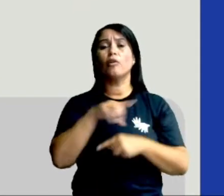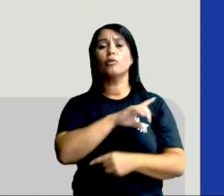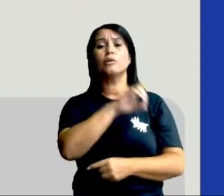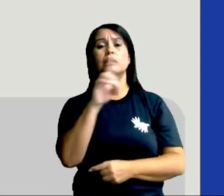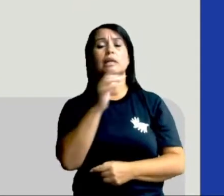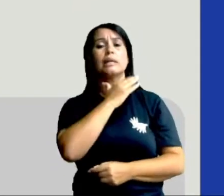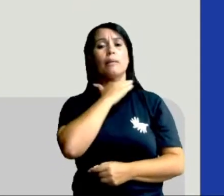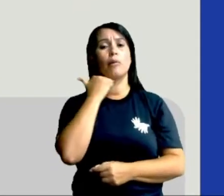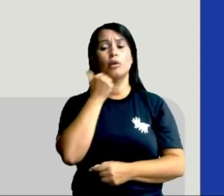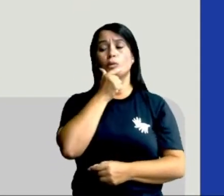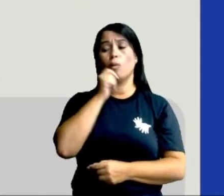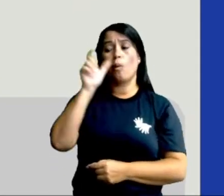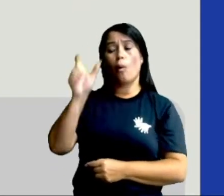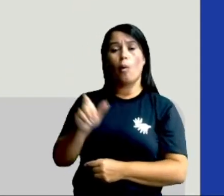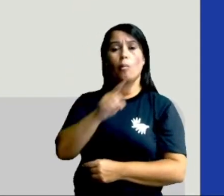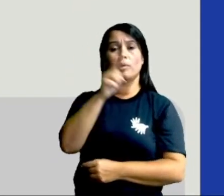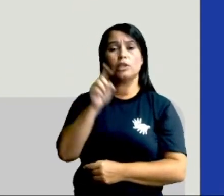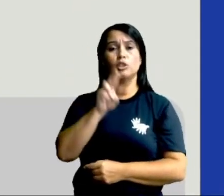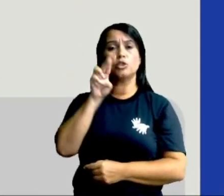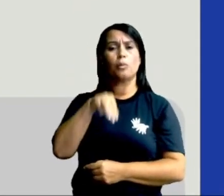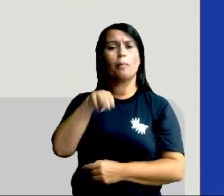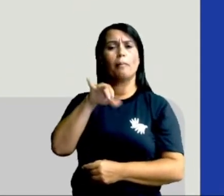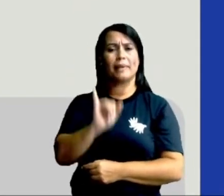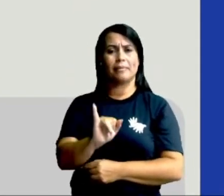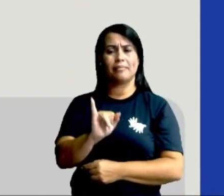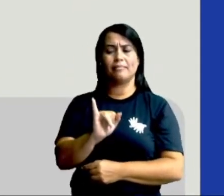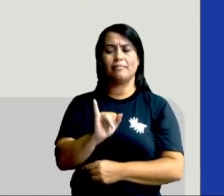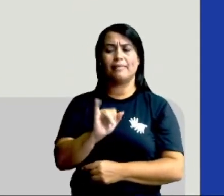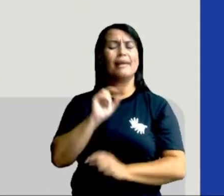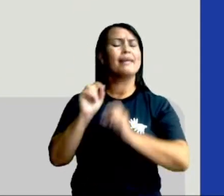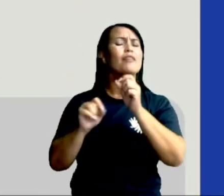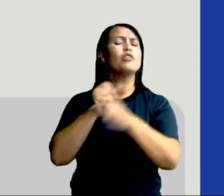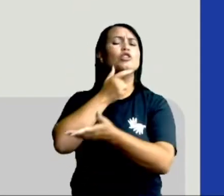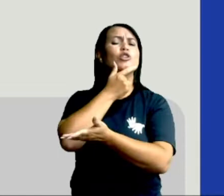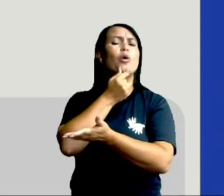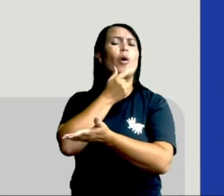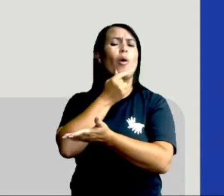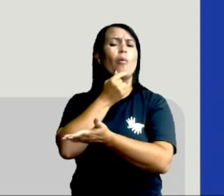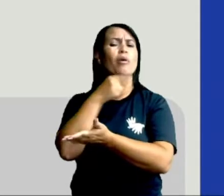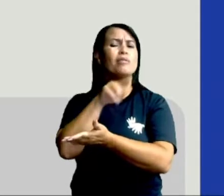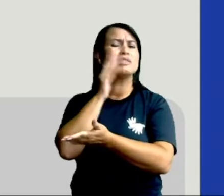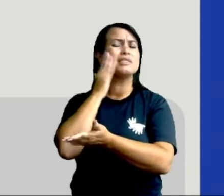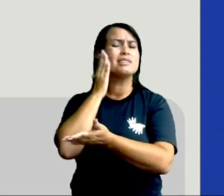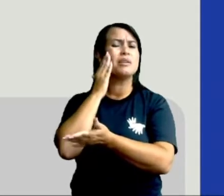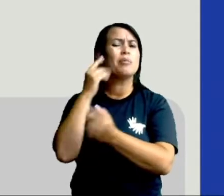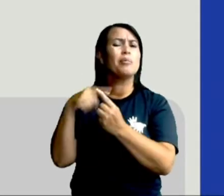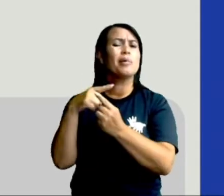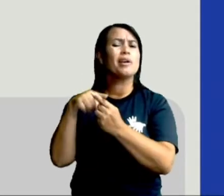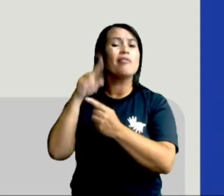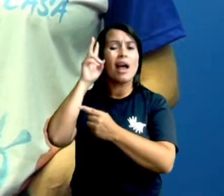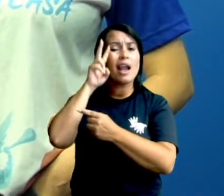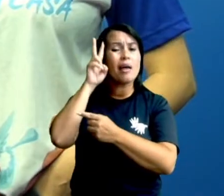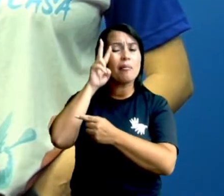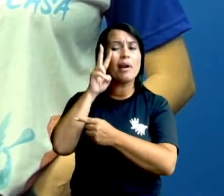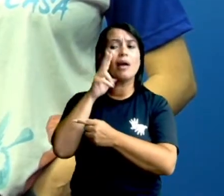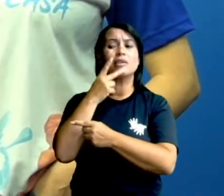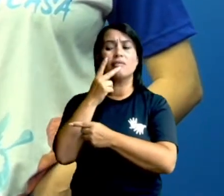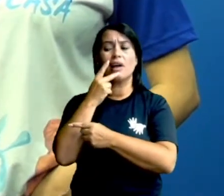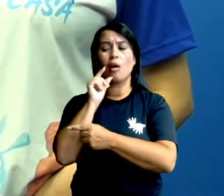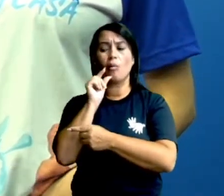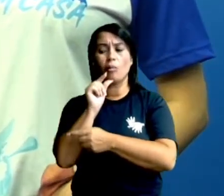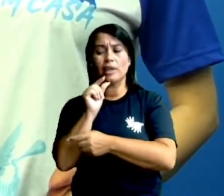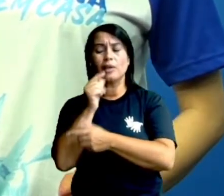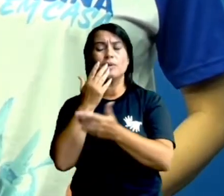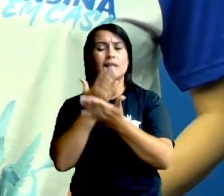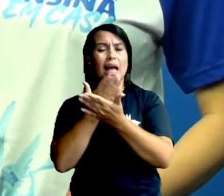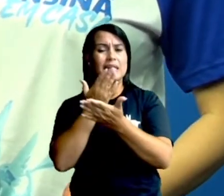de Zumbi. Mas quem foi esse Zumbi? Quem puxar um pouquinho da memória vai lembrar de quando a gente falou um pouquinho